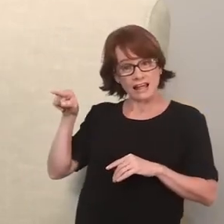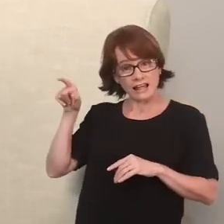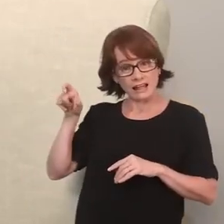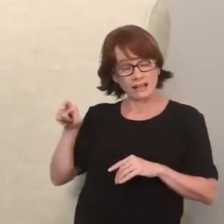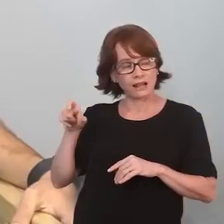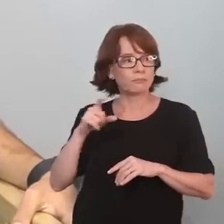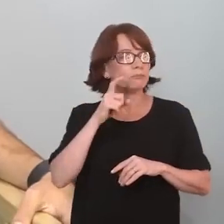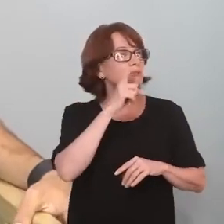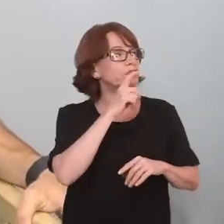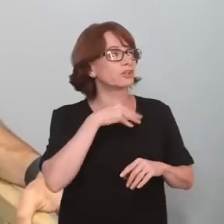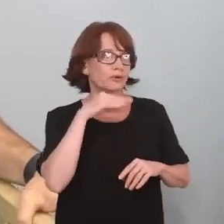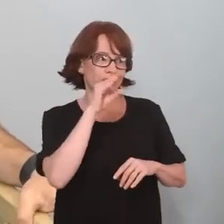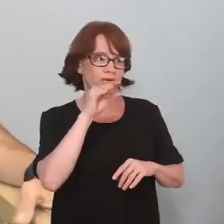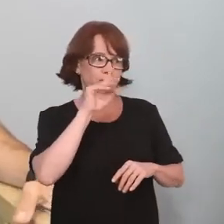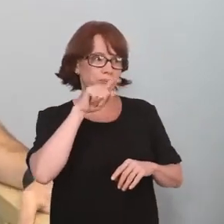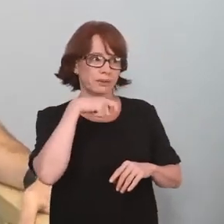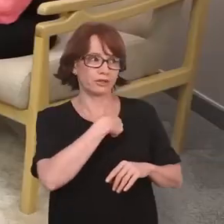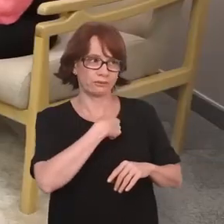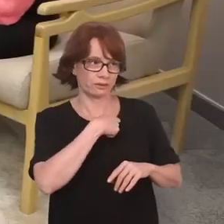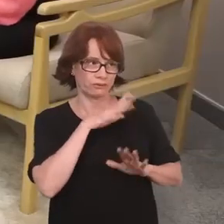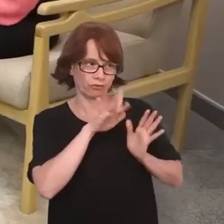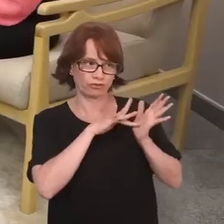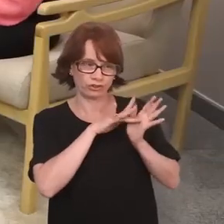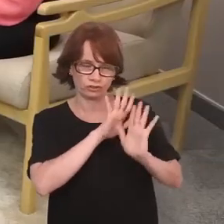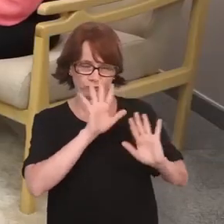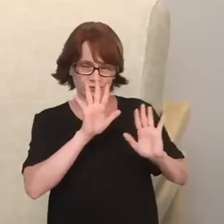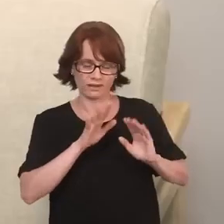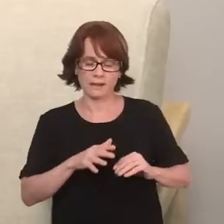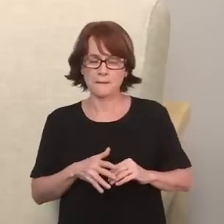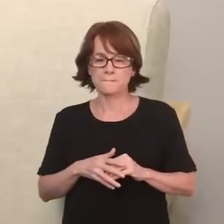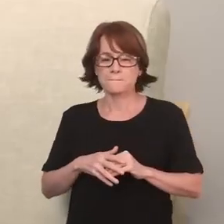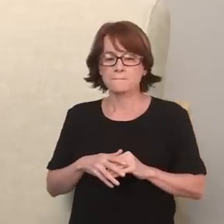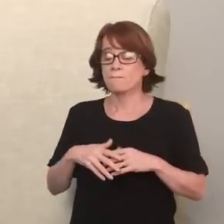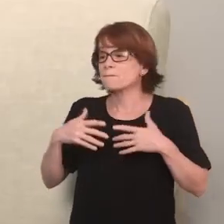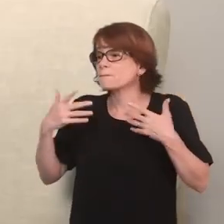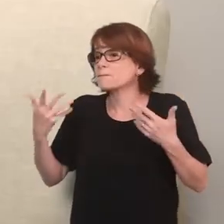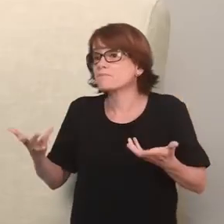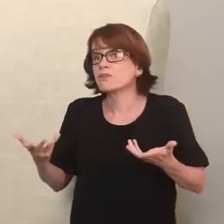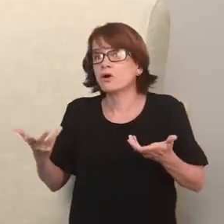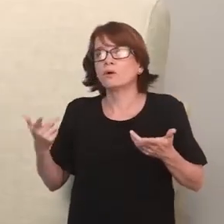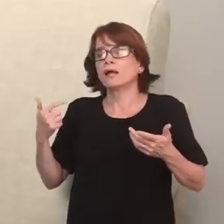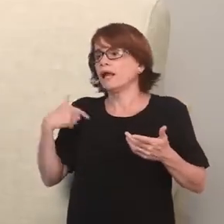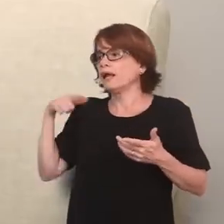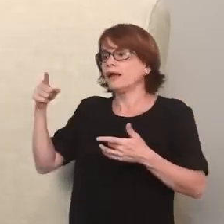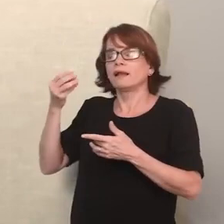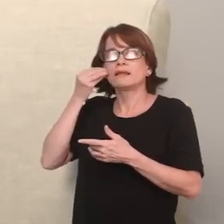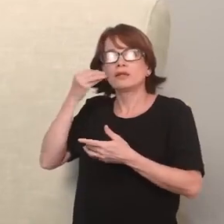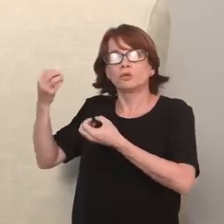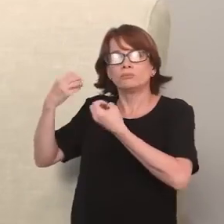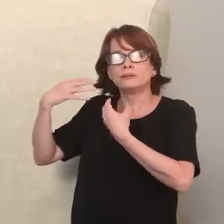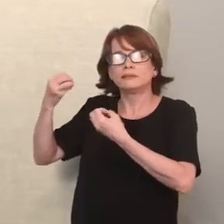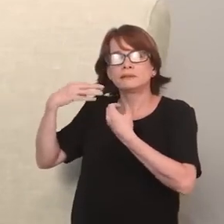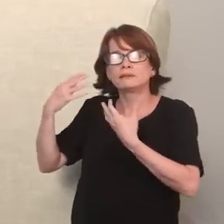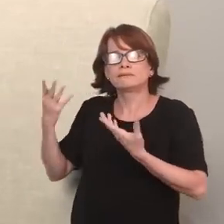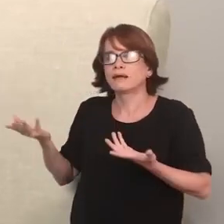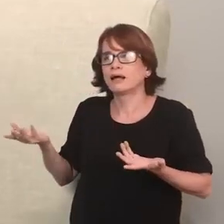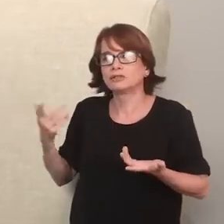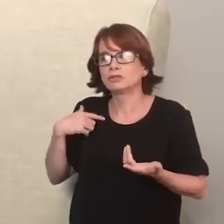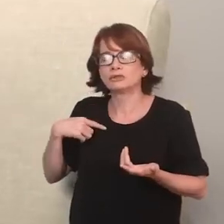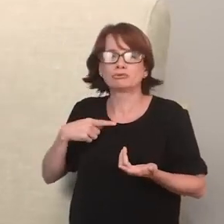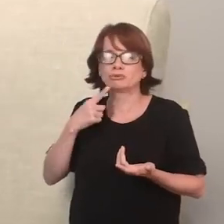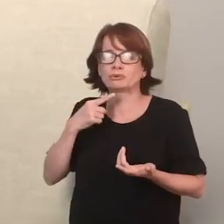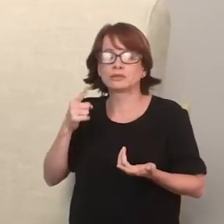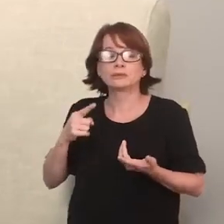falo espanhol não. Tá? Eu sempre adorei estudar idiomas. Sempre tive uma inclinação muito grande para isso desde pequena. Eu era